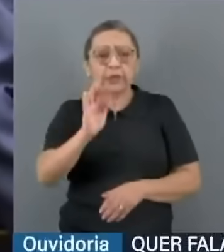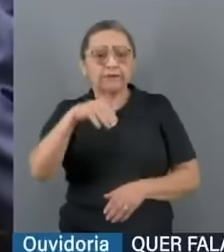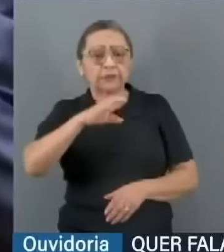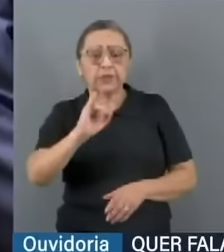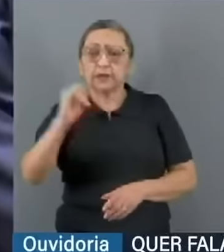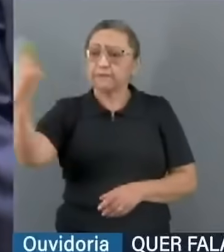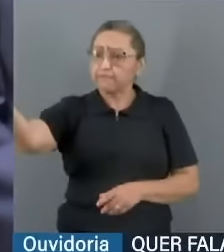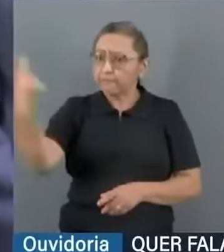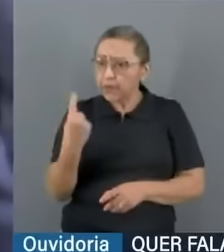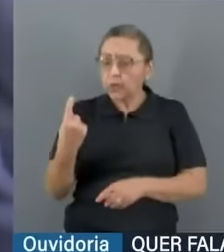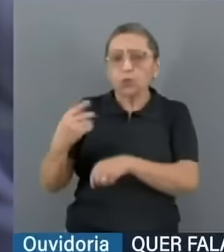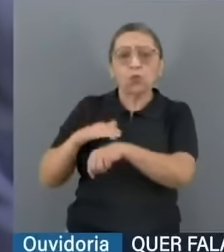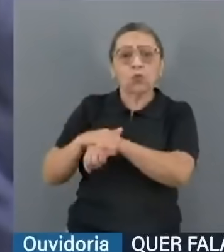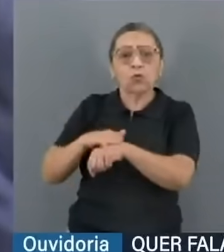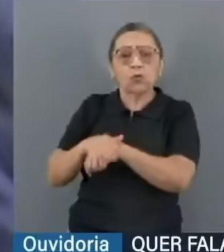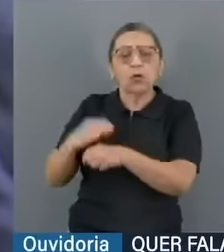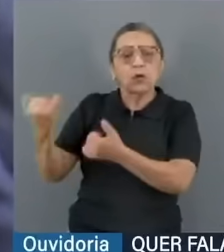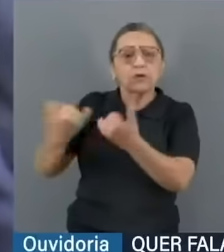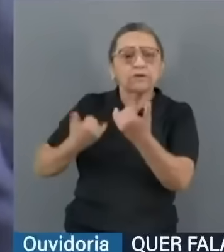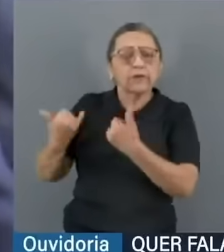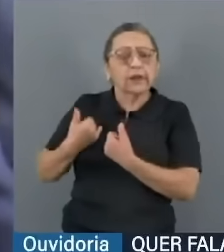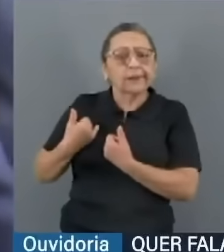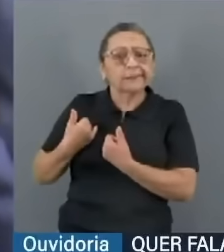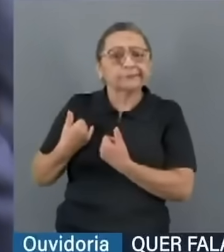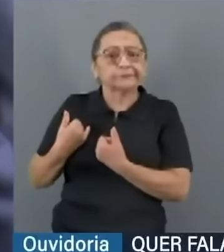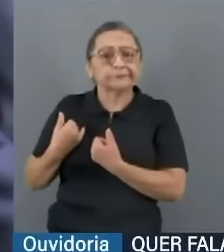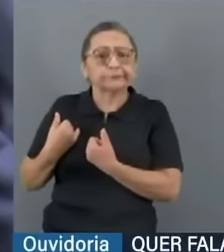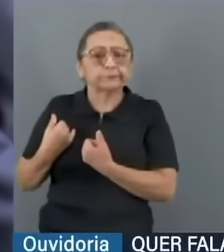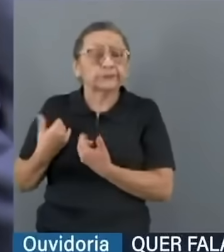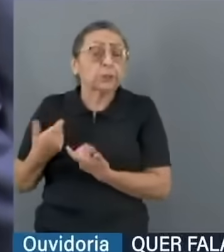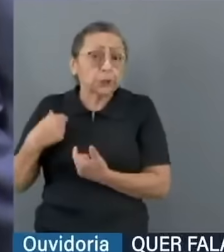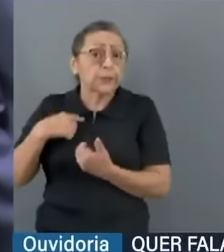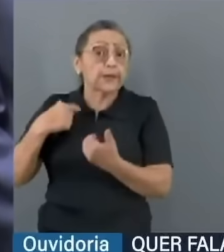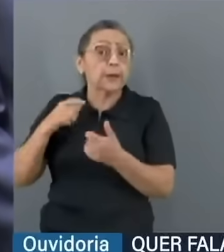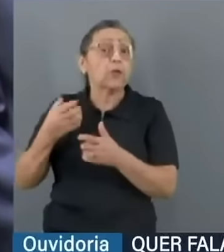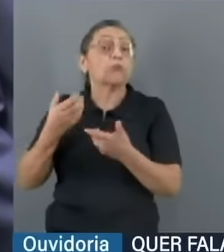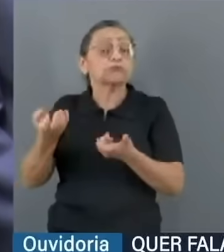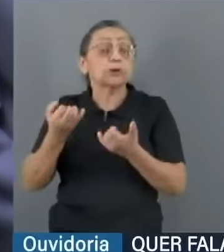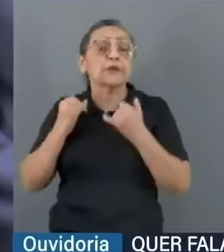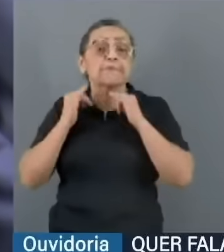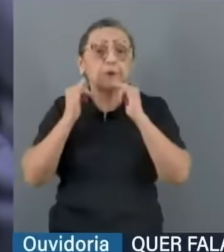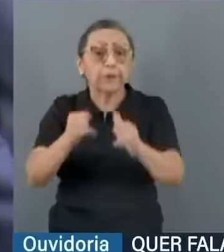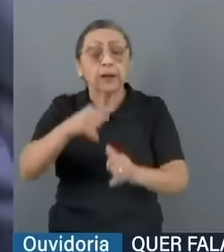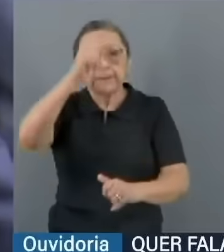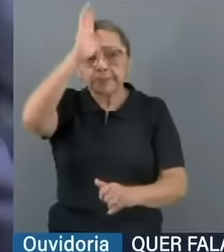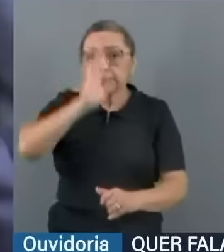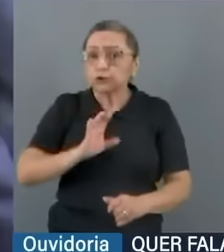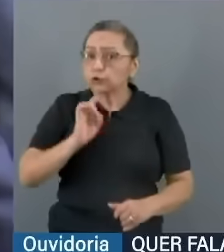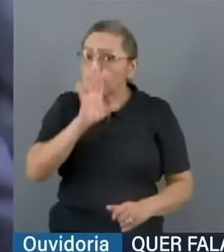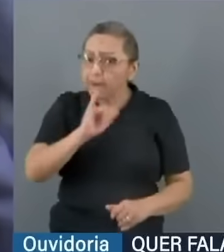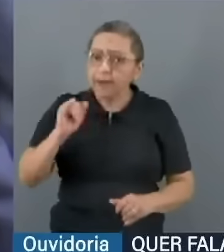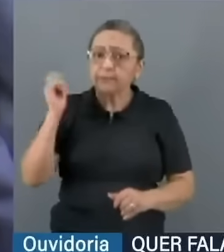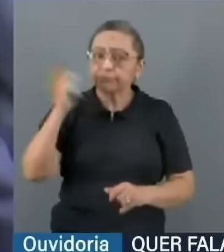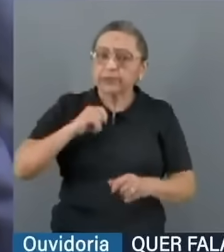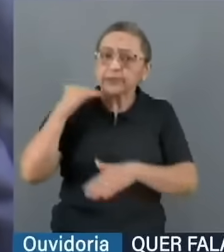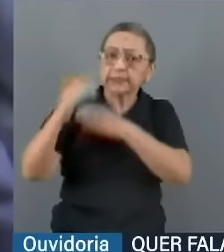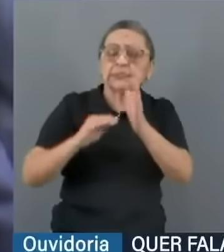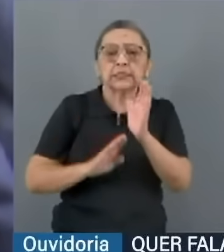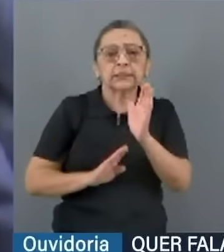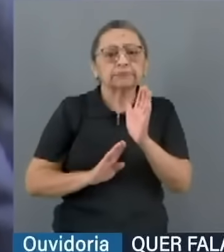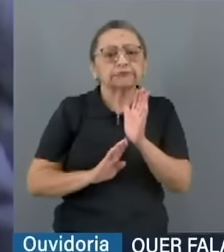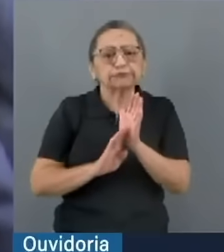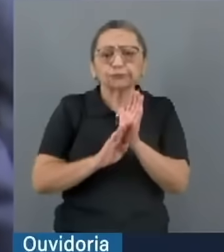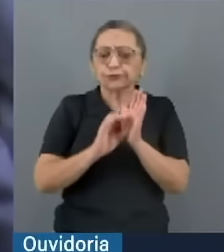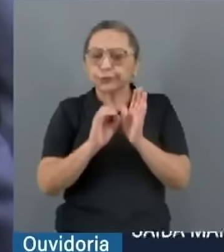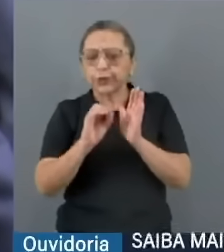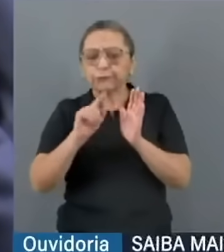conversar comigo e dizer para mim: presidente, queria lhe informar que o Brasil só vai crescer